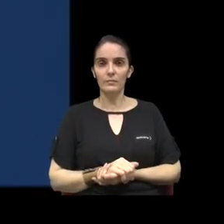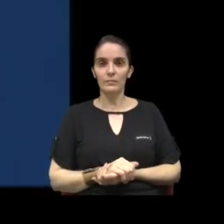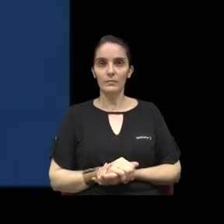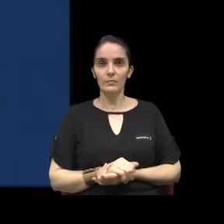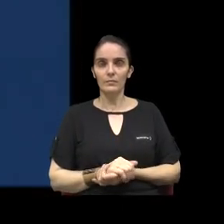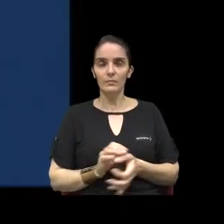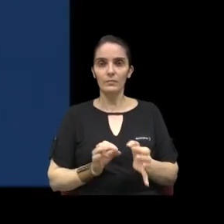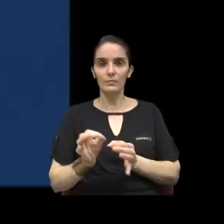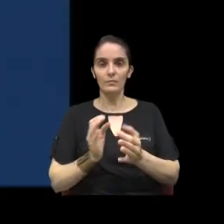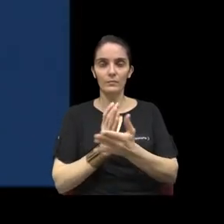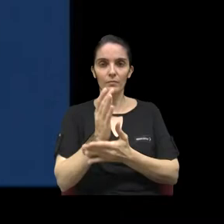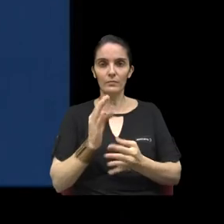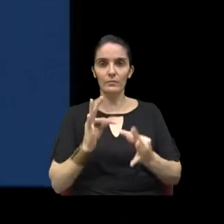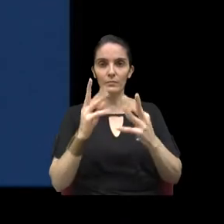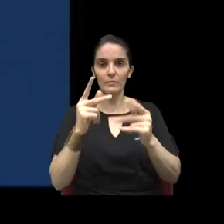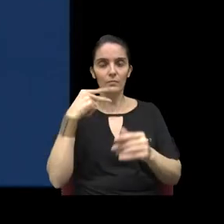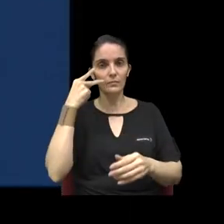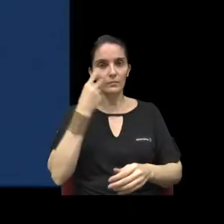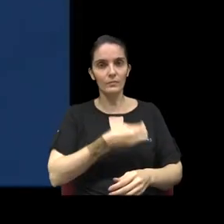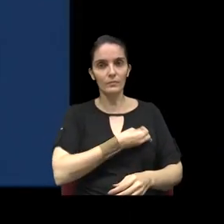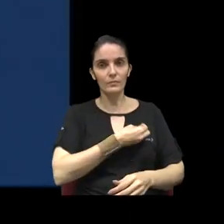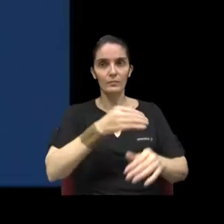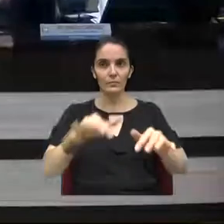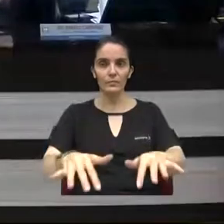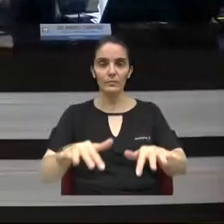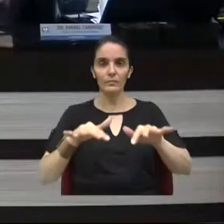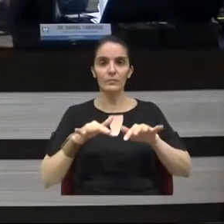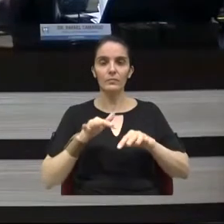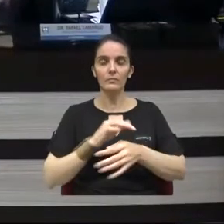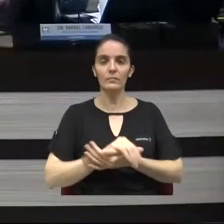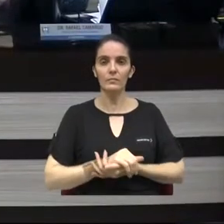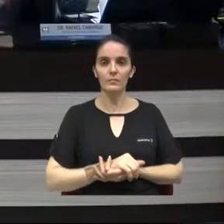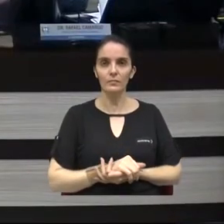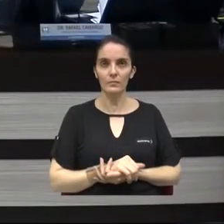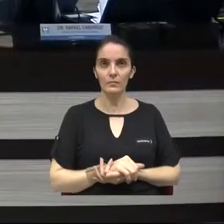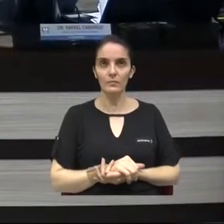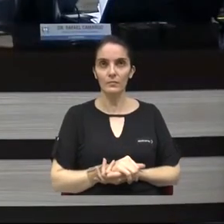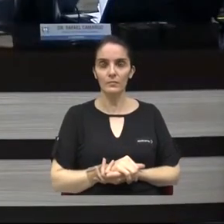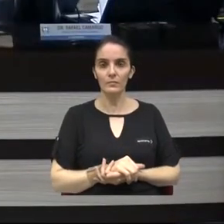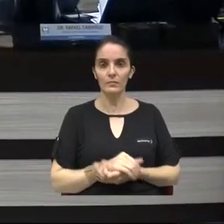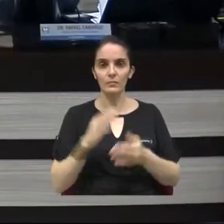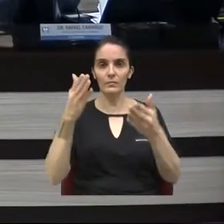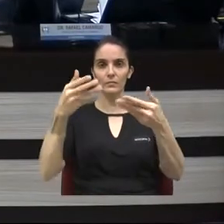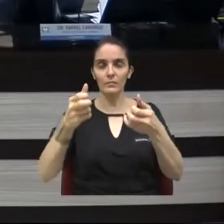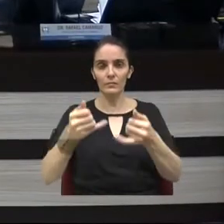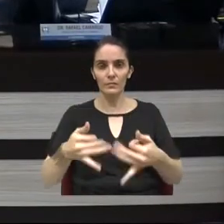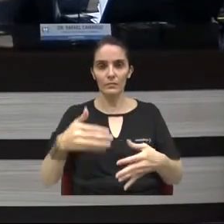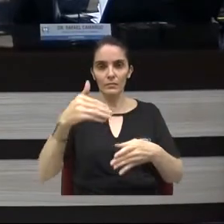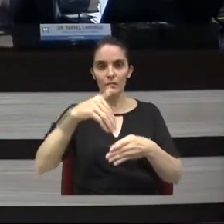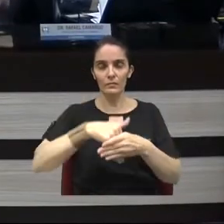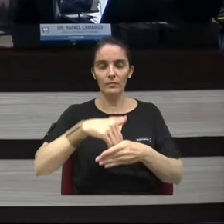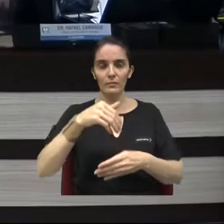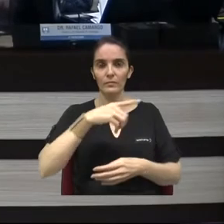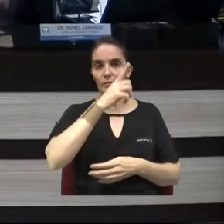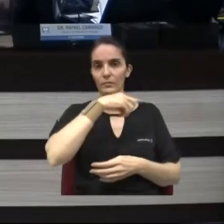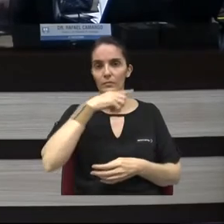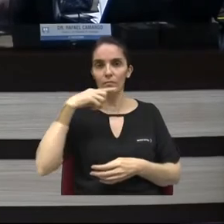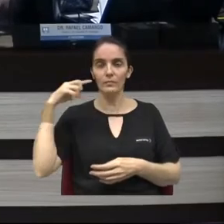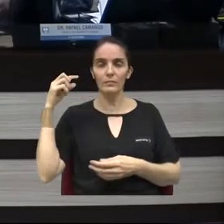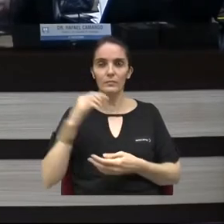O projeto foi aprovado por todos os vereadores presentes no plenário. Para justificativa de voto, vereadora Mayra